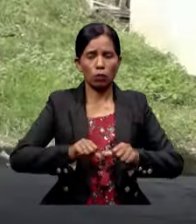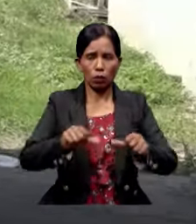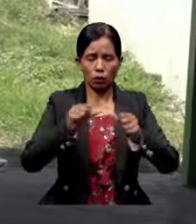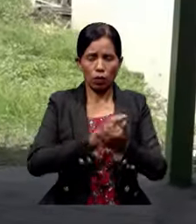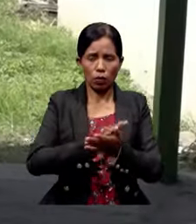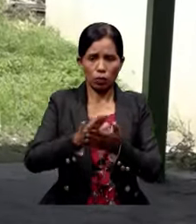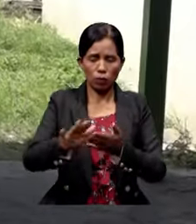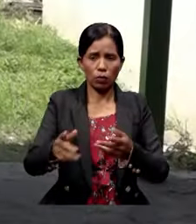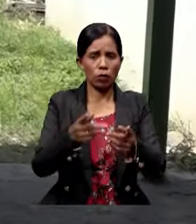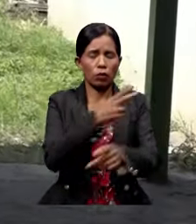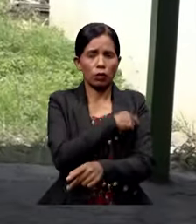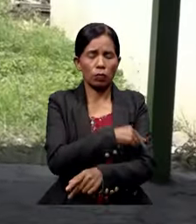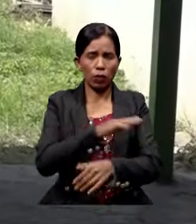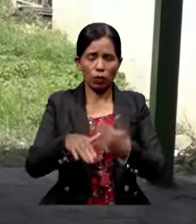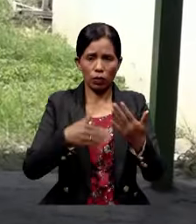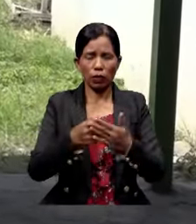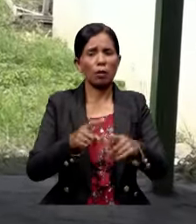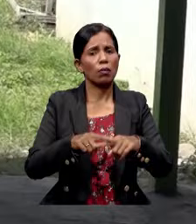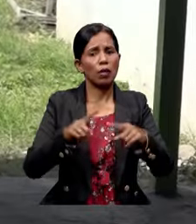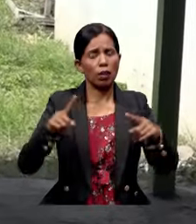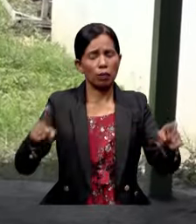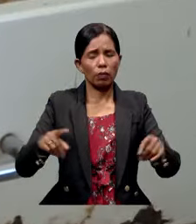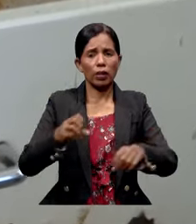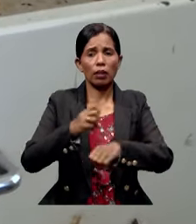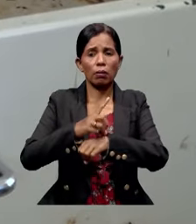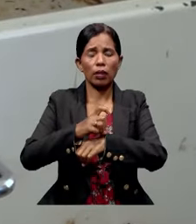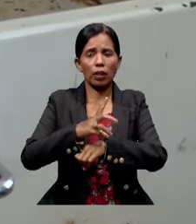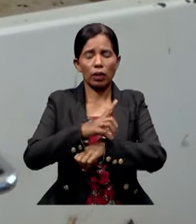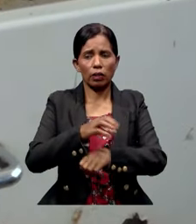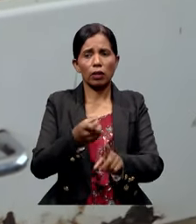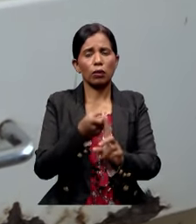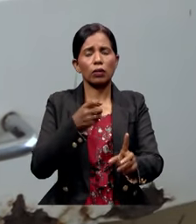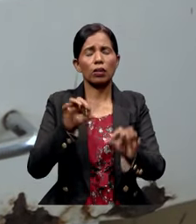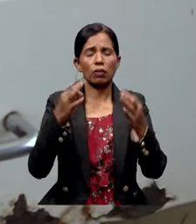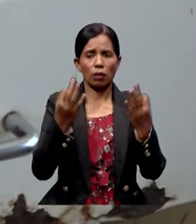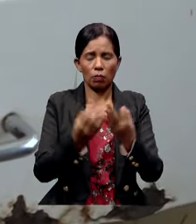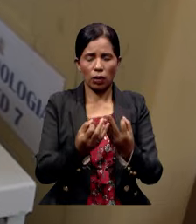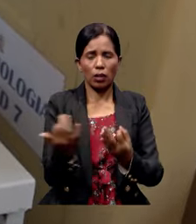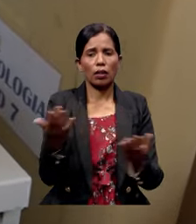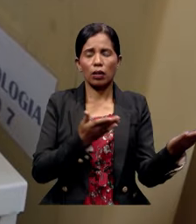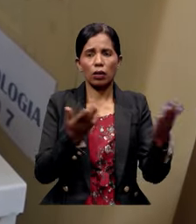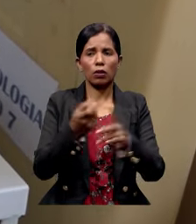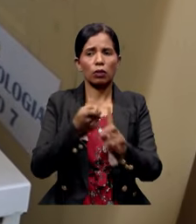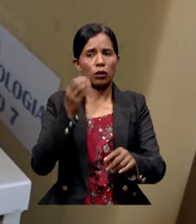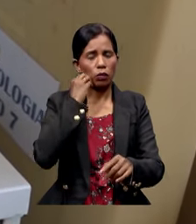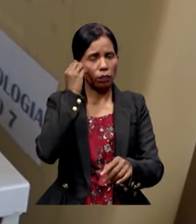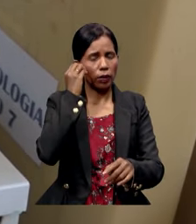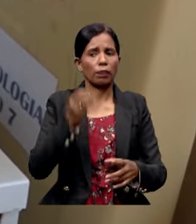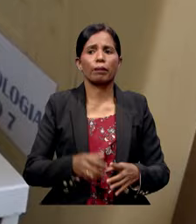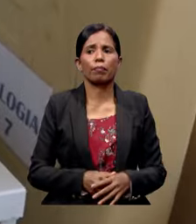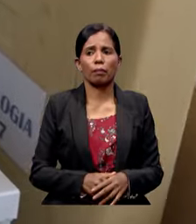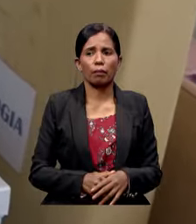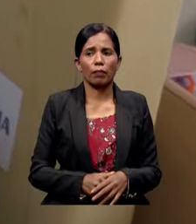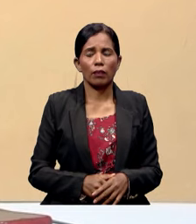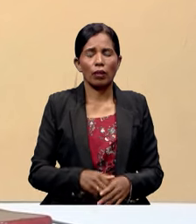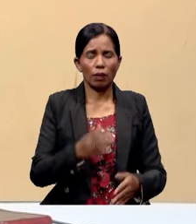Hospital Nacional, mas be barata nebe iha contribui husi hahan nebe família paciente sira lori husi uma. No plano